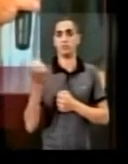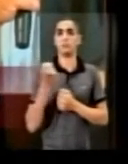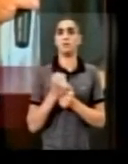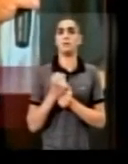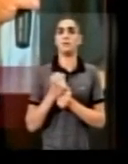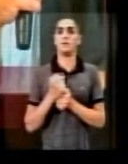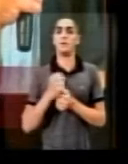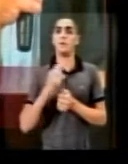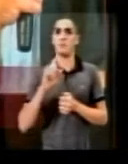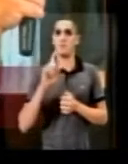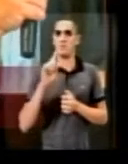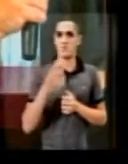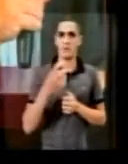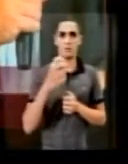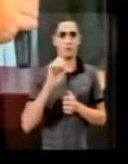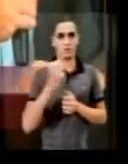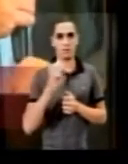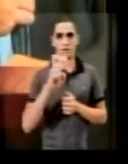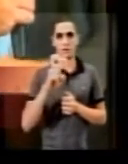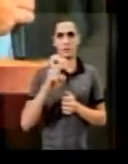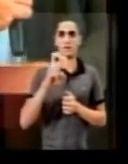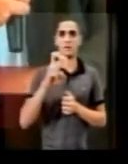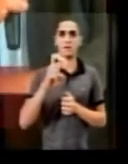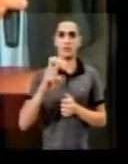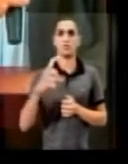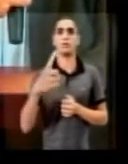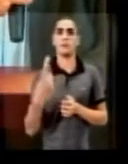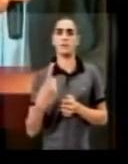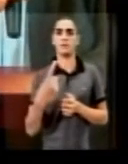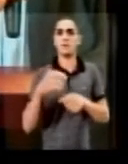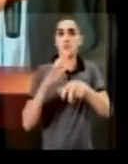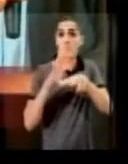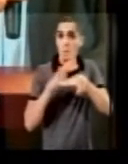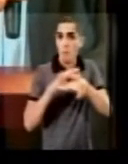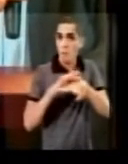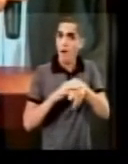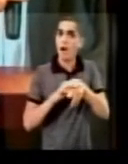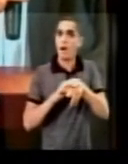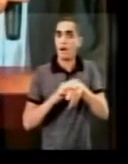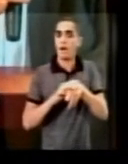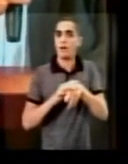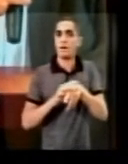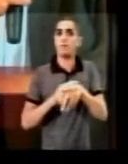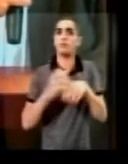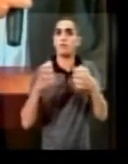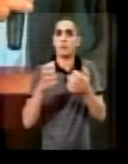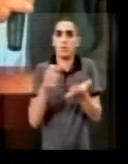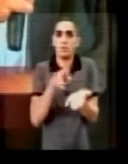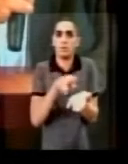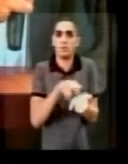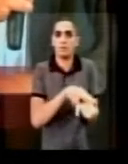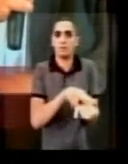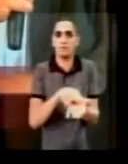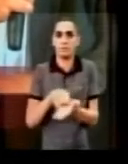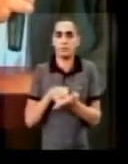1.851 pacientes vieram a se internarem na